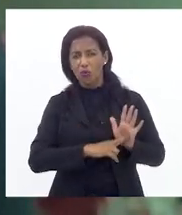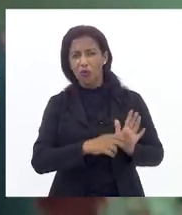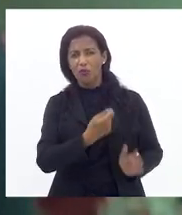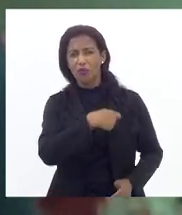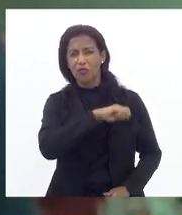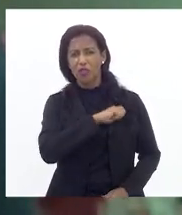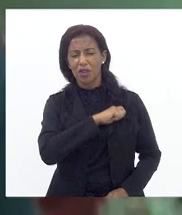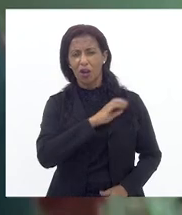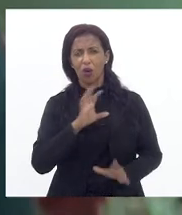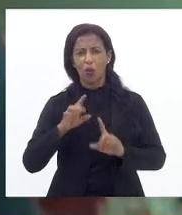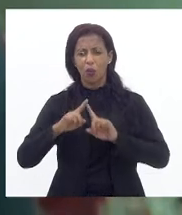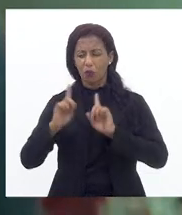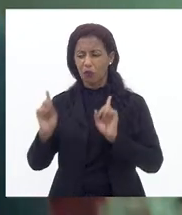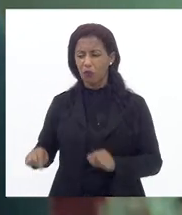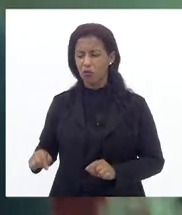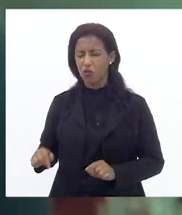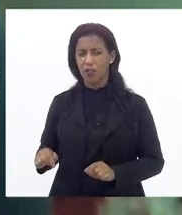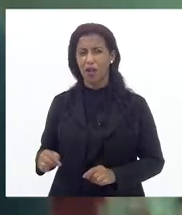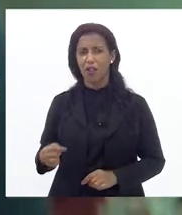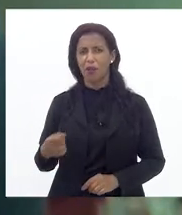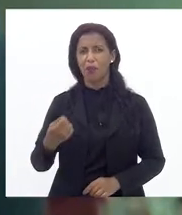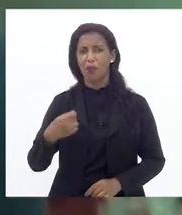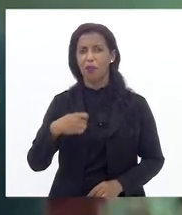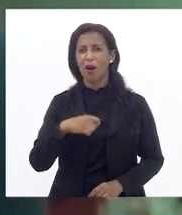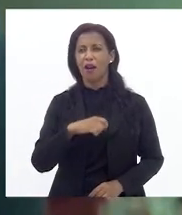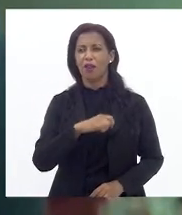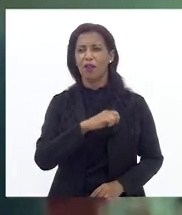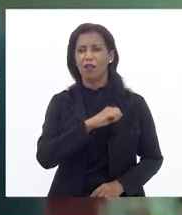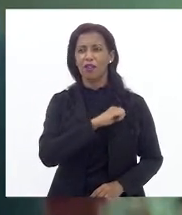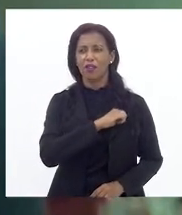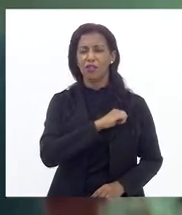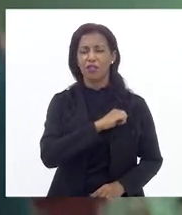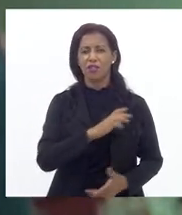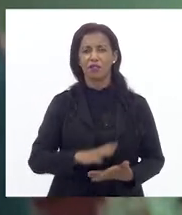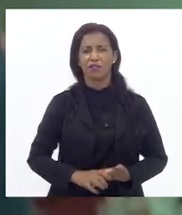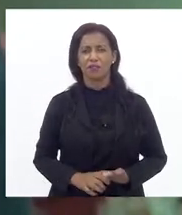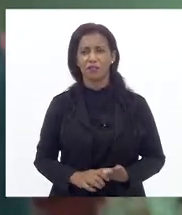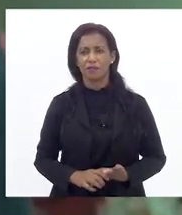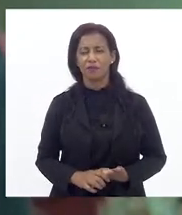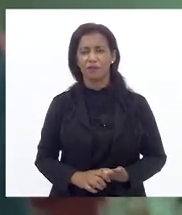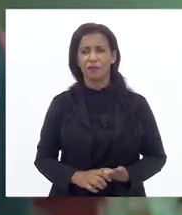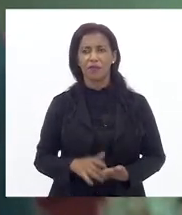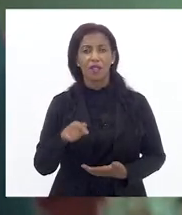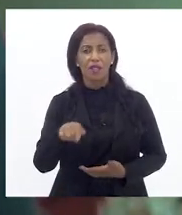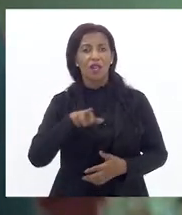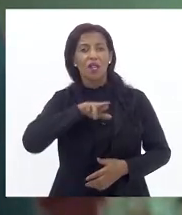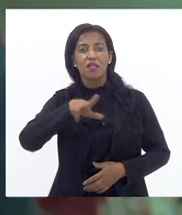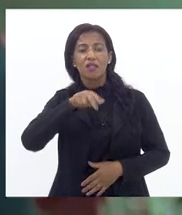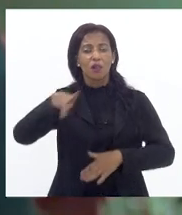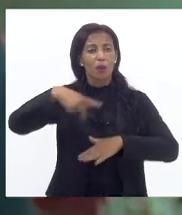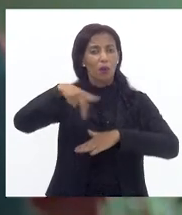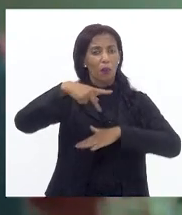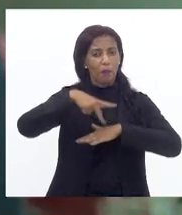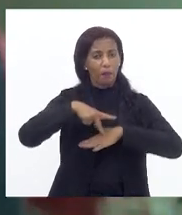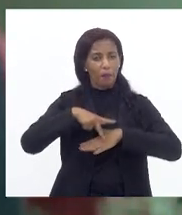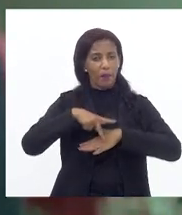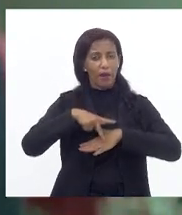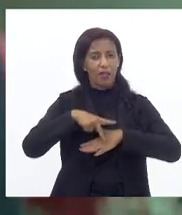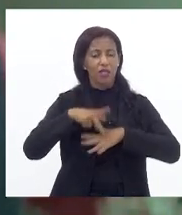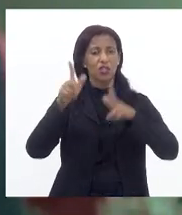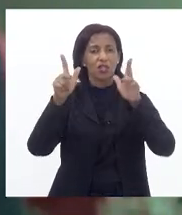público e não é possível ainda acreditando Este não é um país